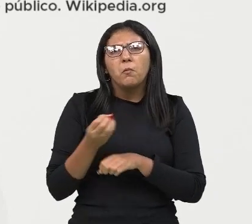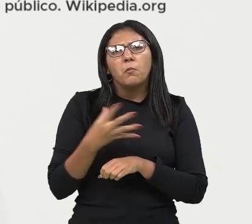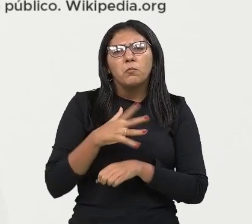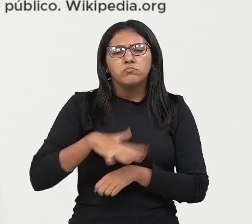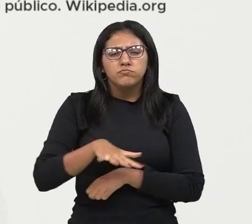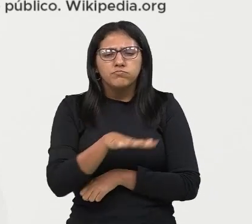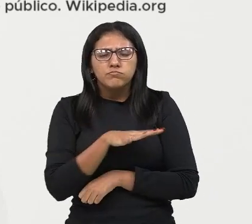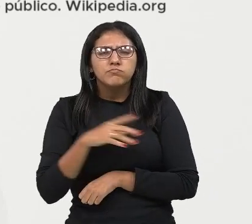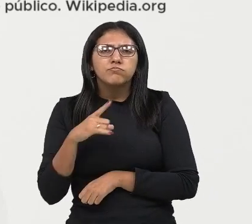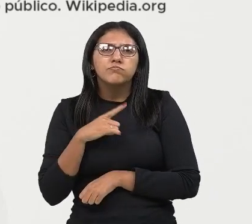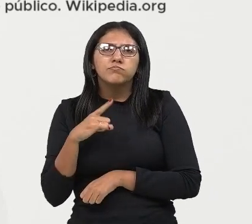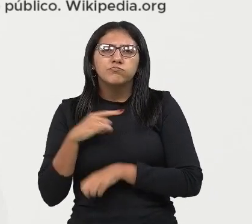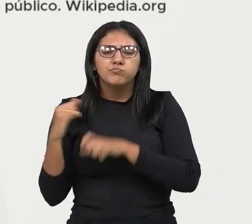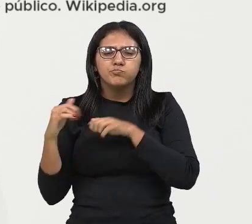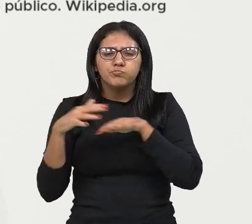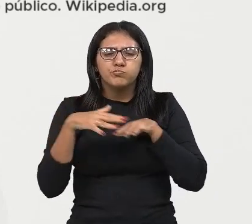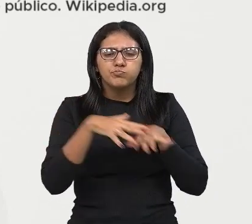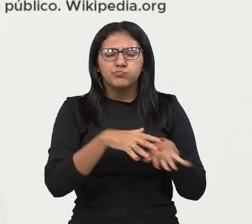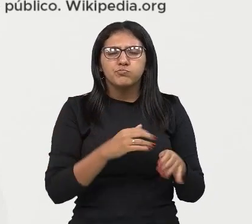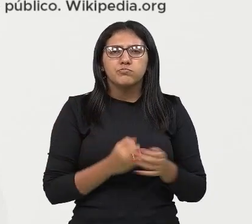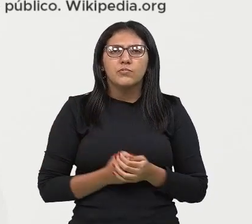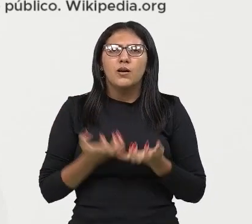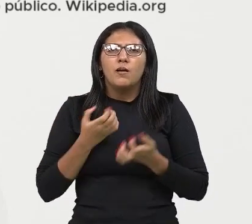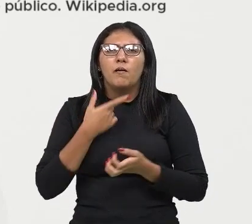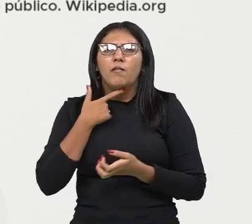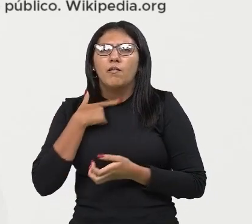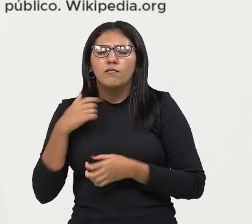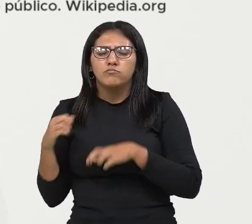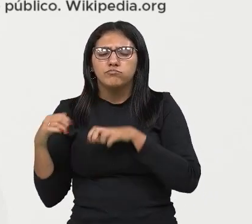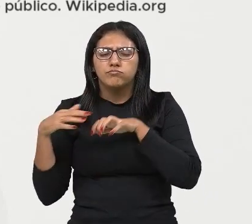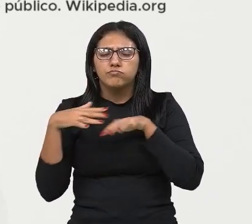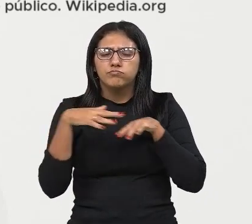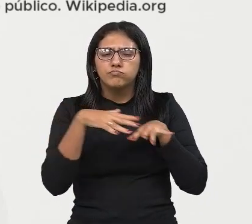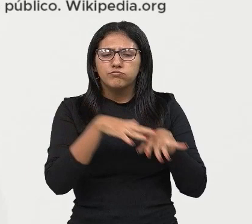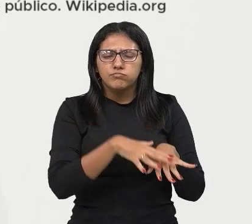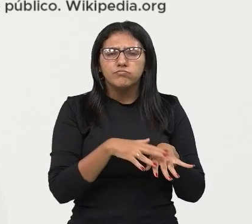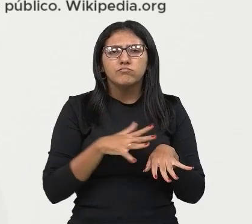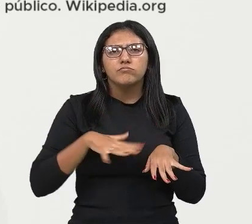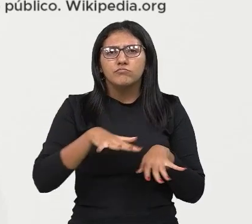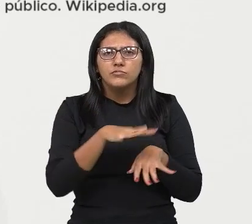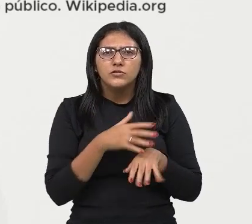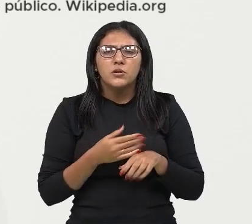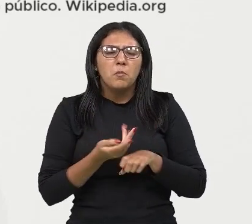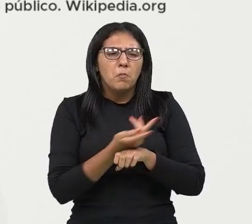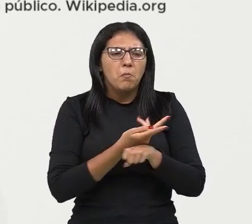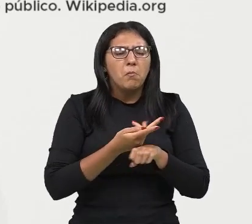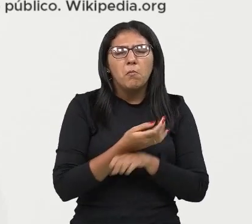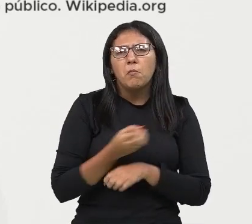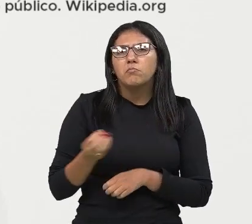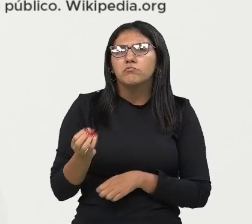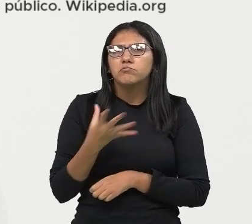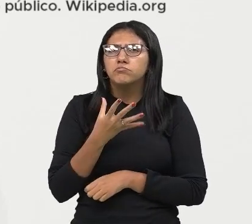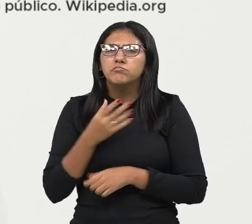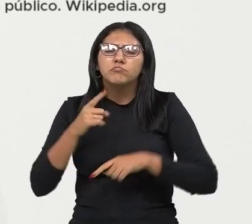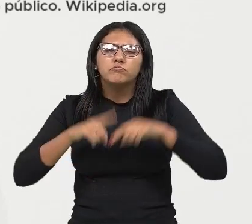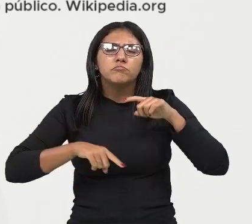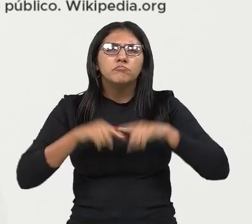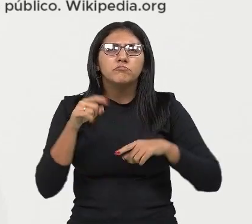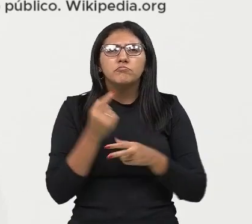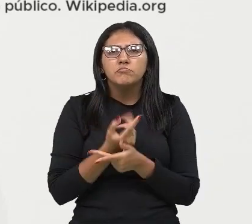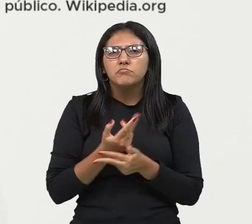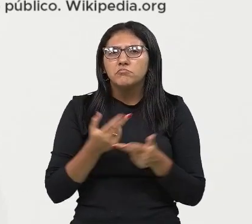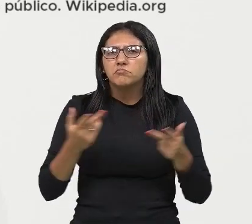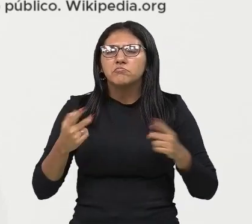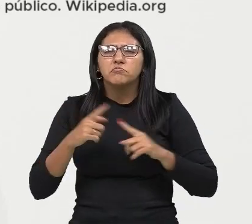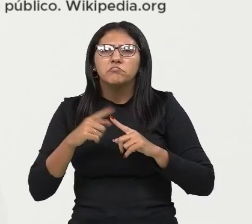para colonizar. Eles queriam colonizar, eles queriam ir em busca de novas riquezas, né? Em busca